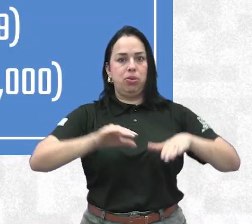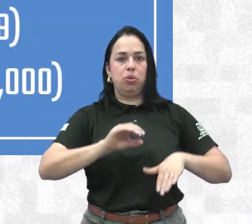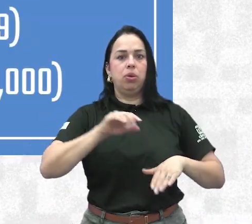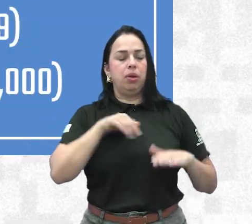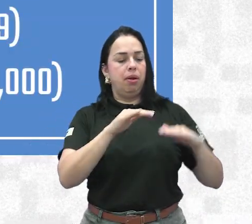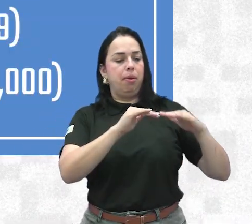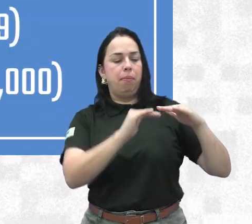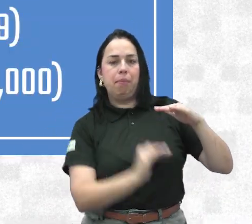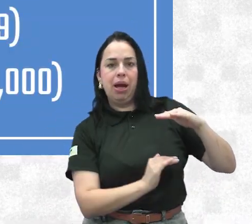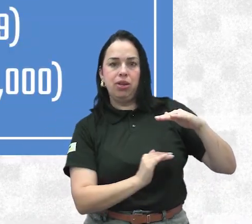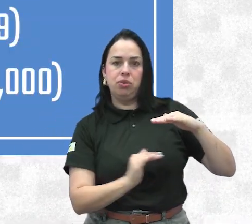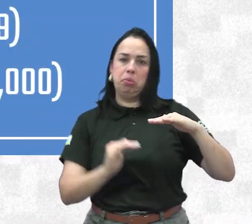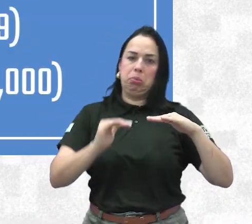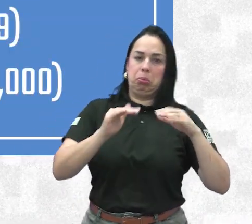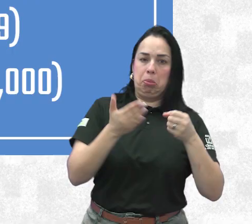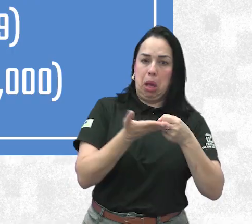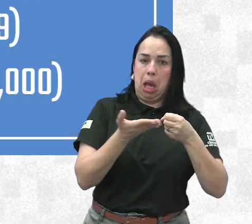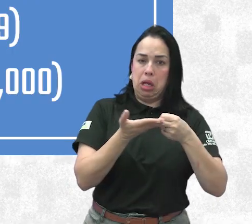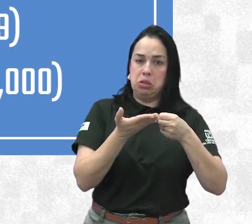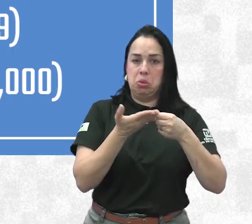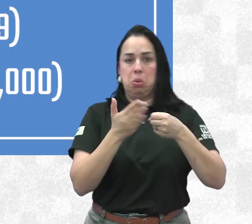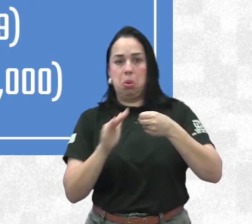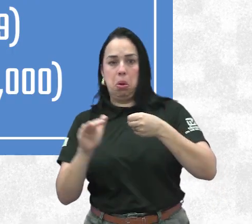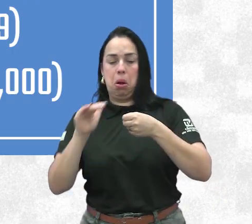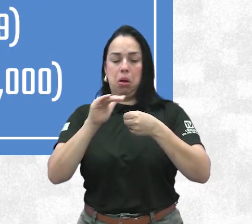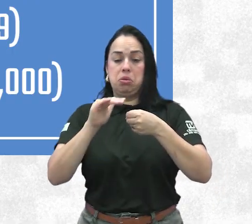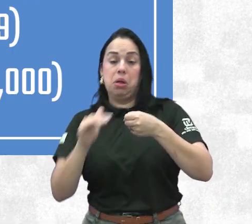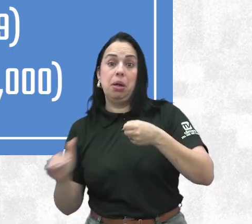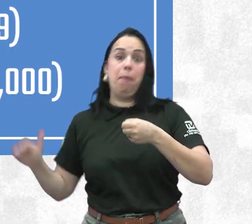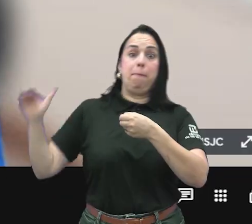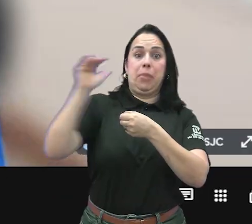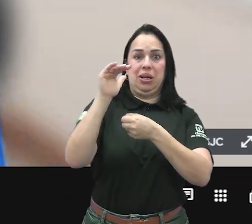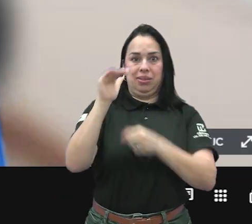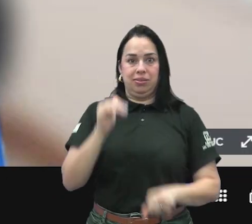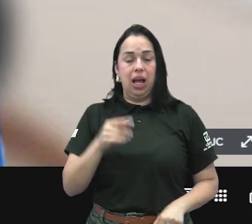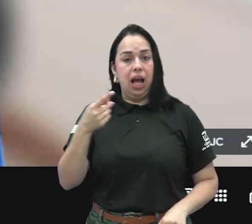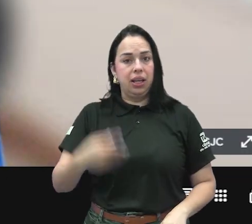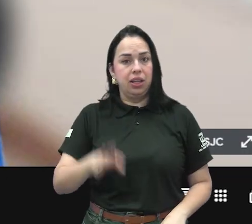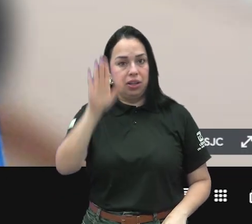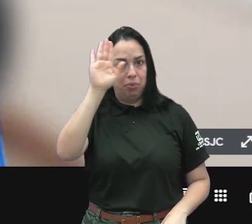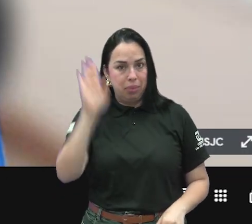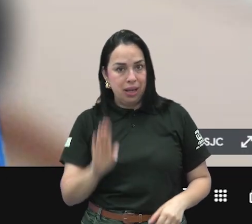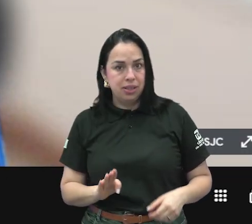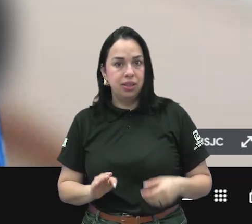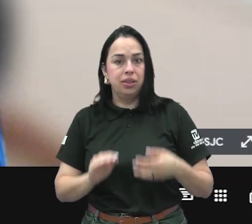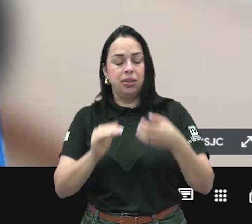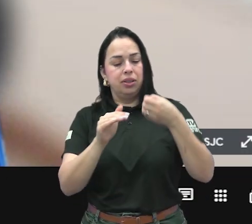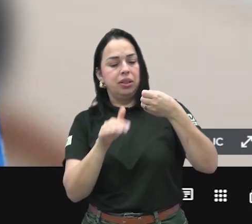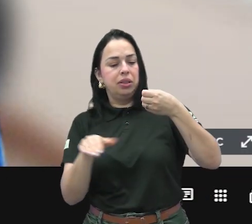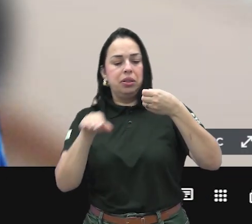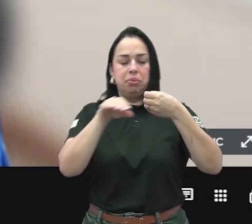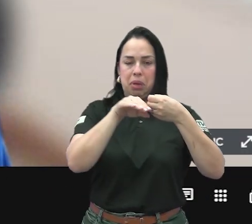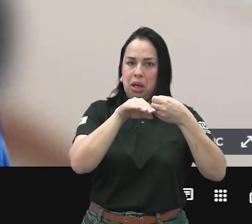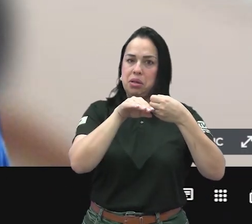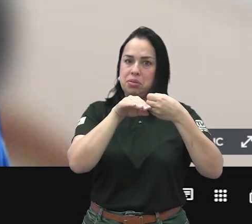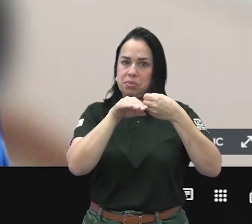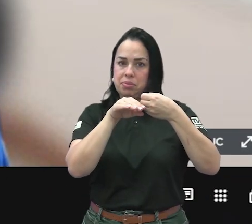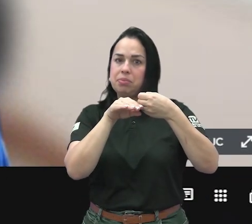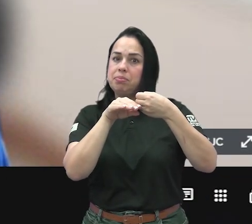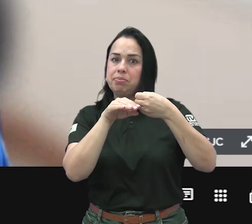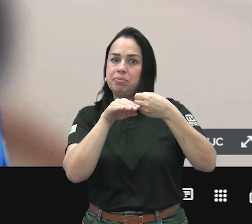IDH: baixo, médio, alto e muito alto. O Brasil já transitou da faixa de